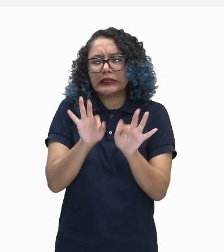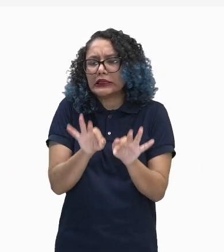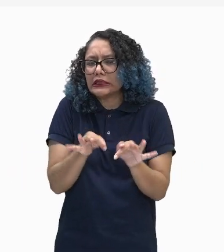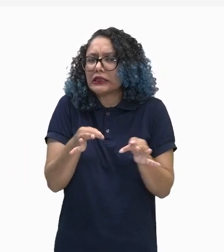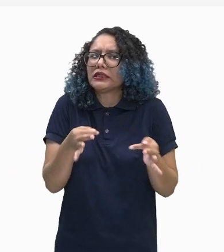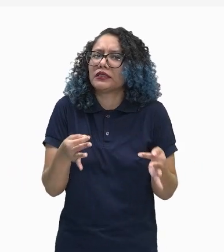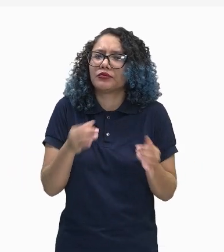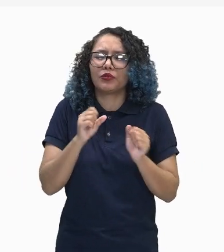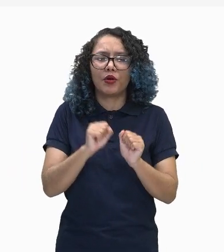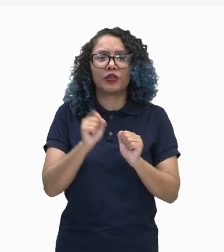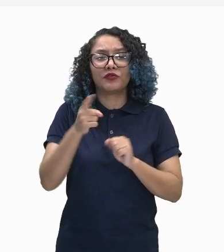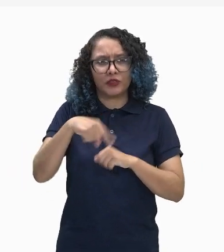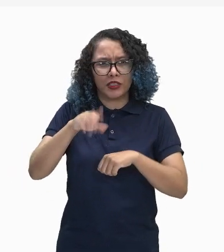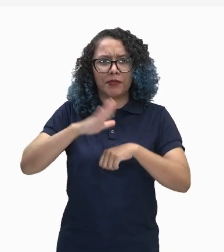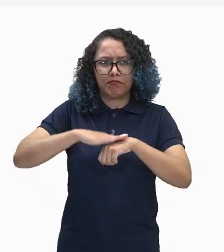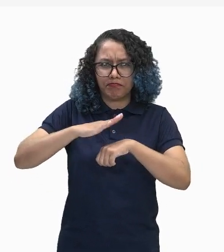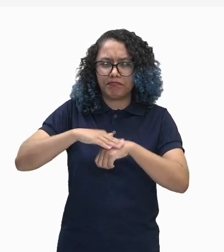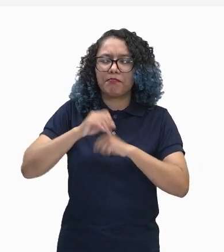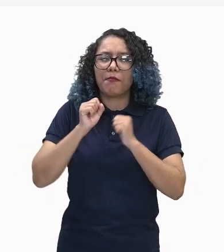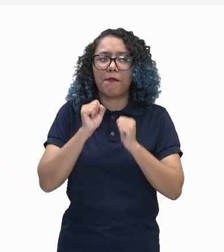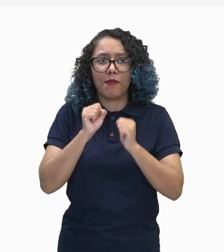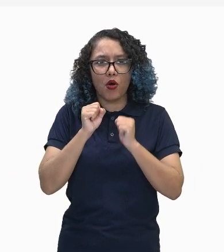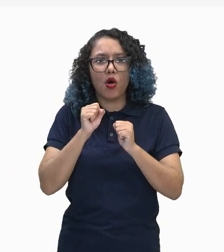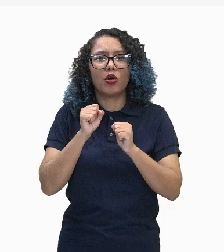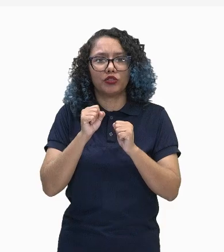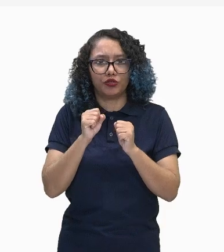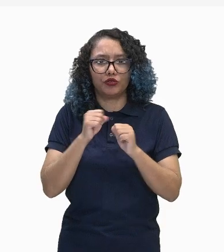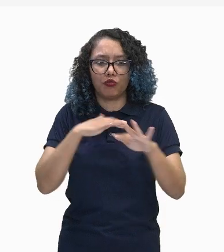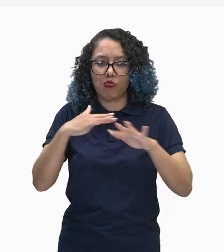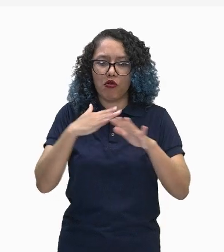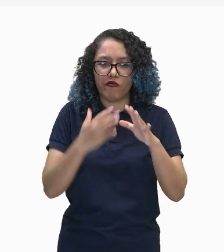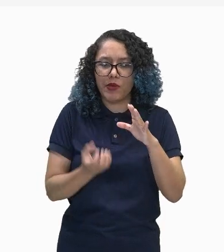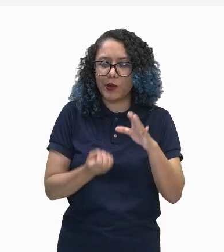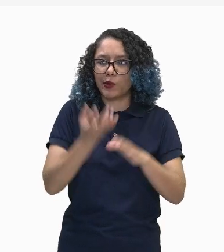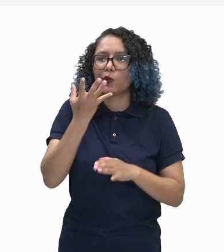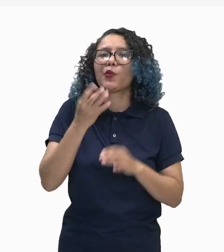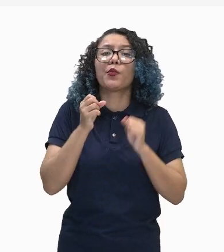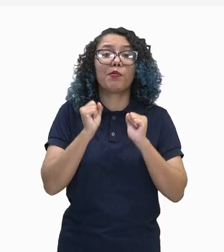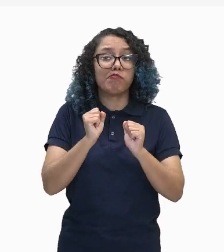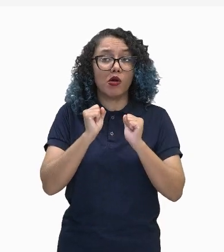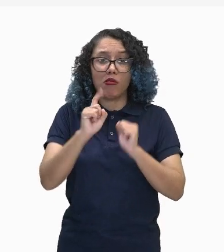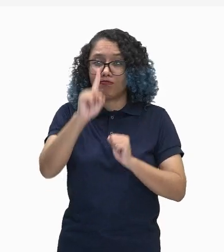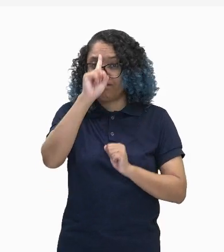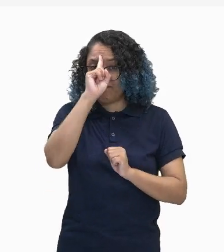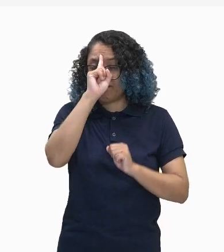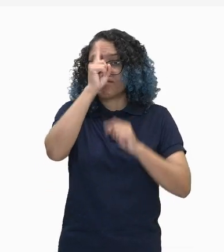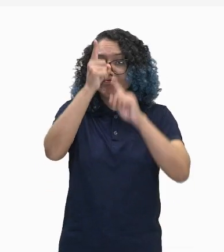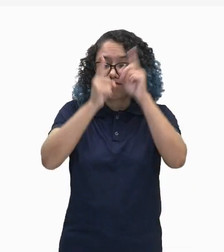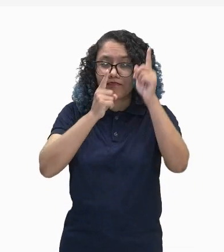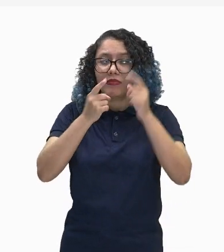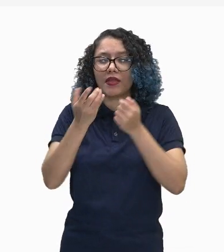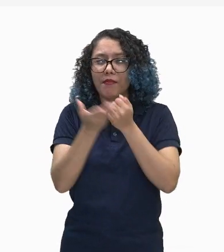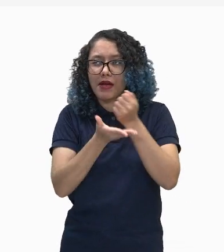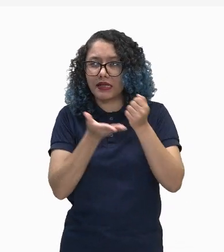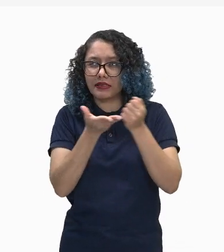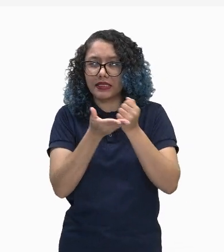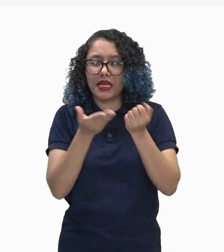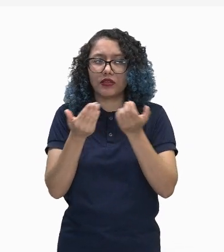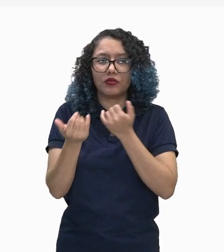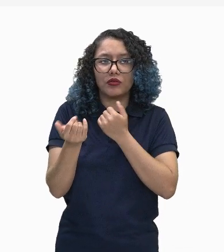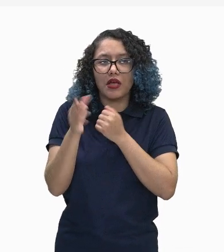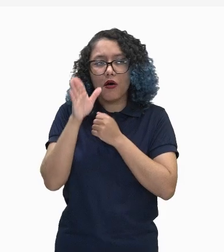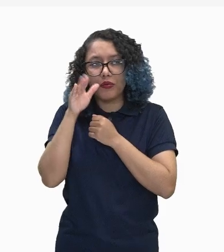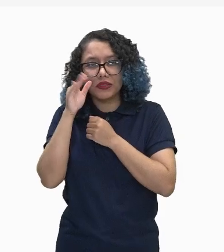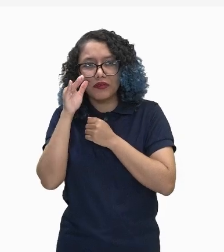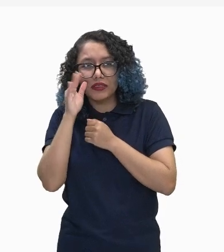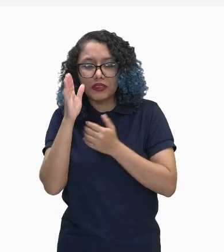você mesmo pode criar uma coreografia a partir da observação dos